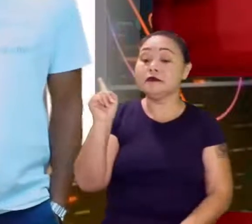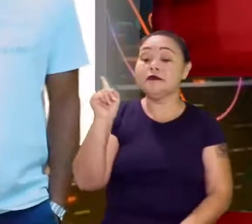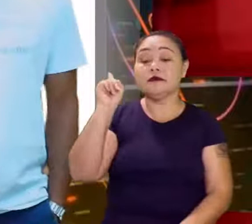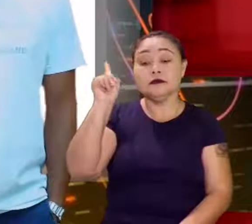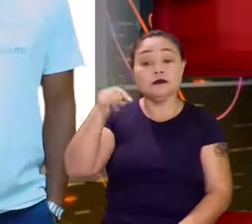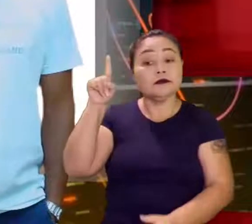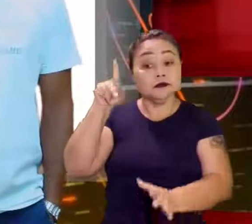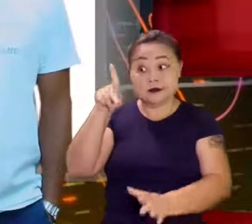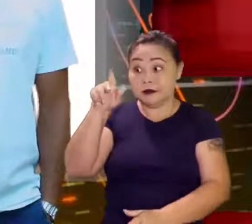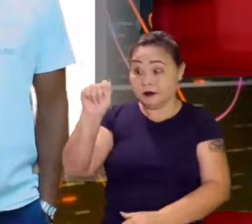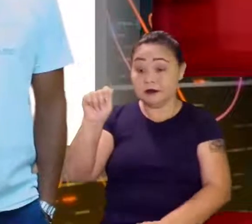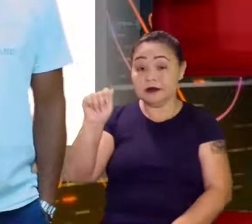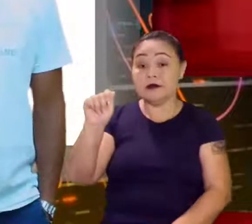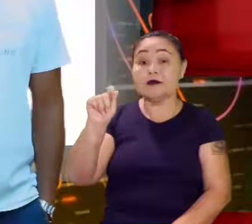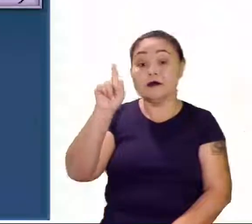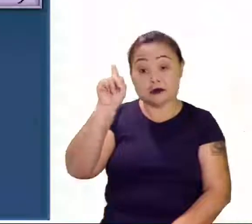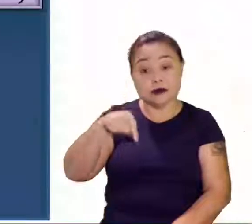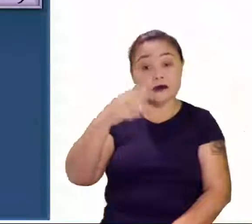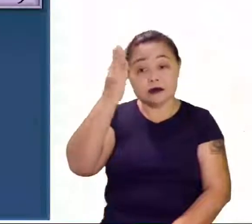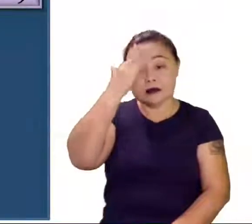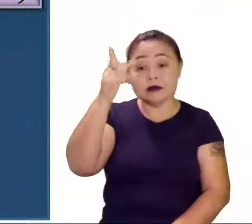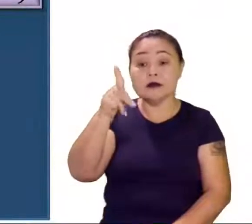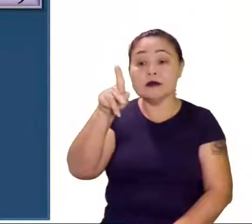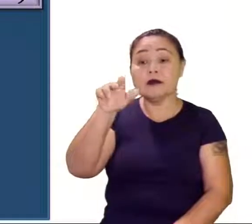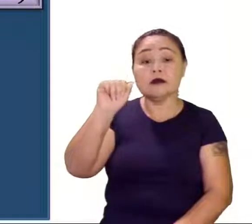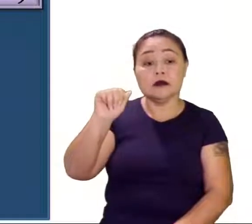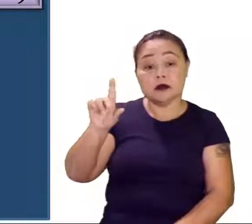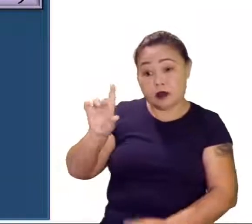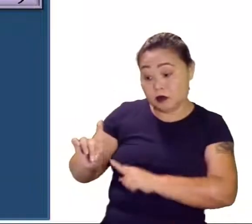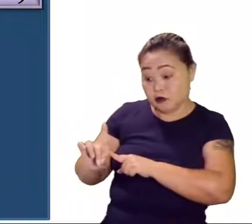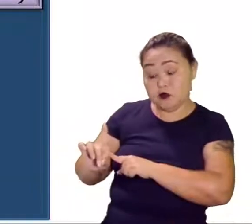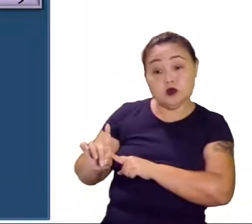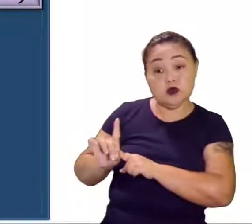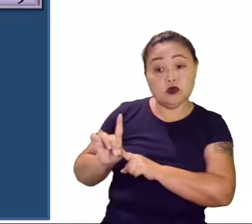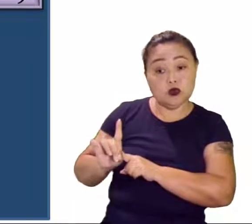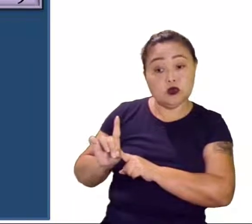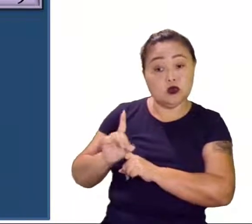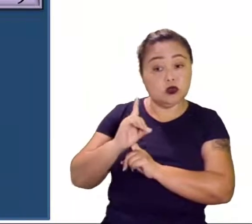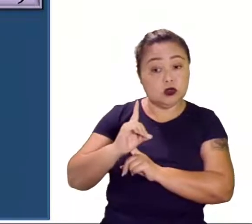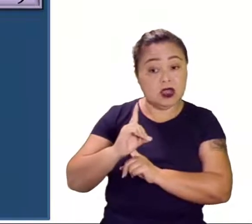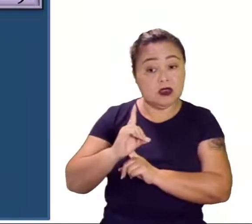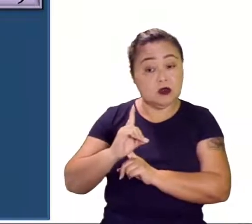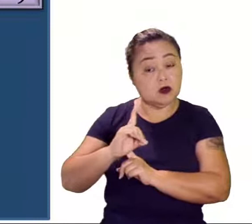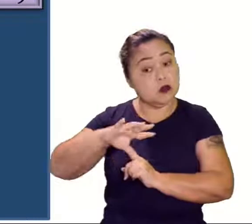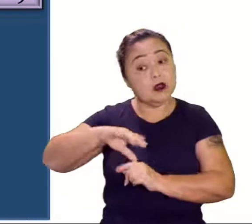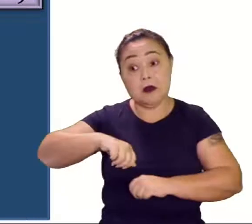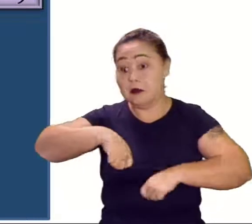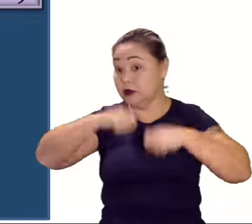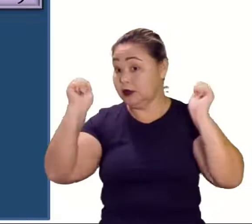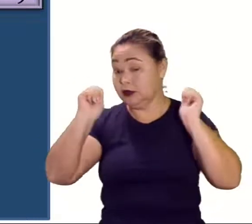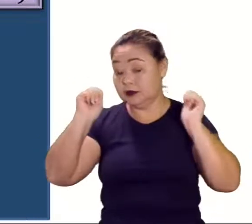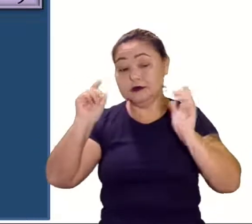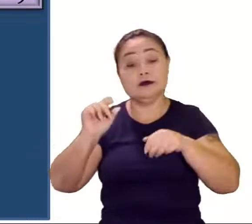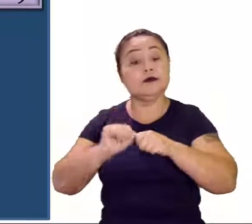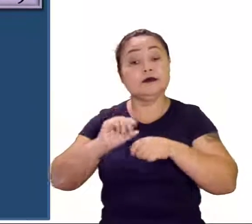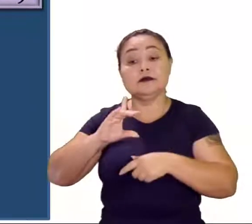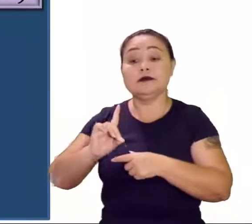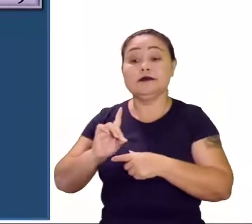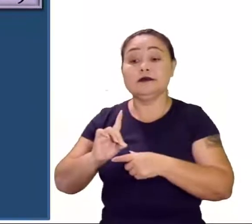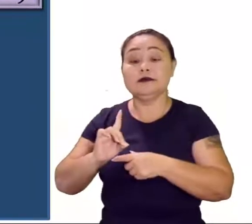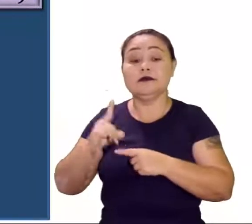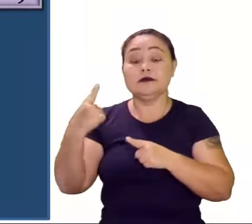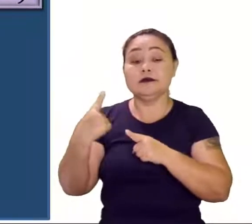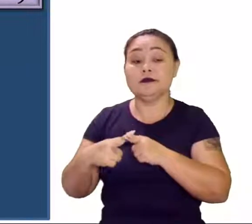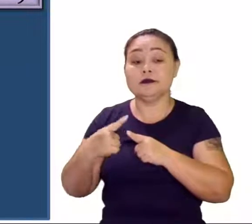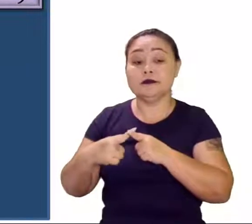Essa PA aí, a gente já sabe que é uma PA, né? Então a letra D, aquela como é que é? Aquelas que são impossíveis, né? Impossíveis. Até porque